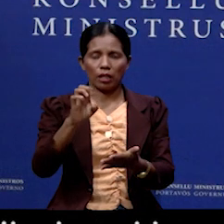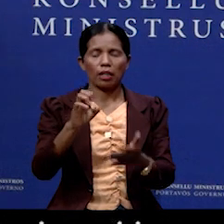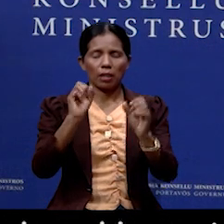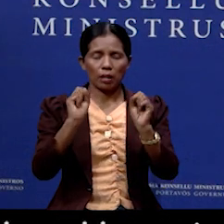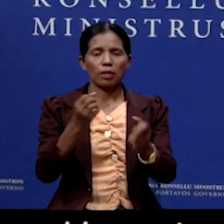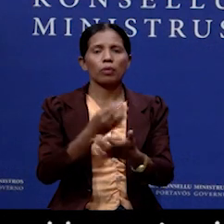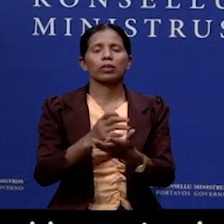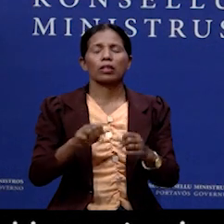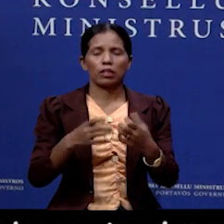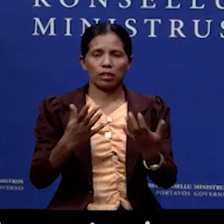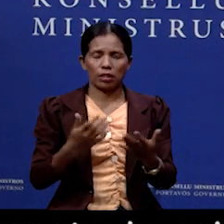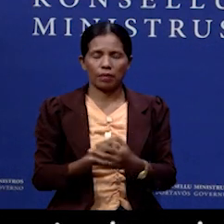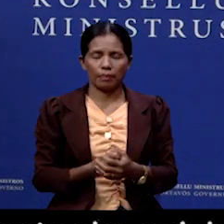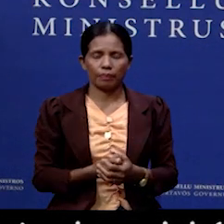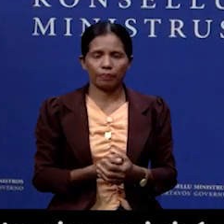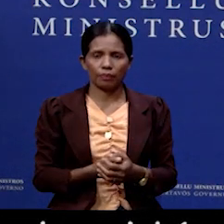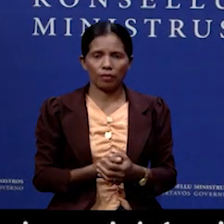fatin ba